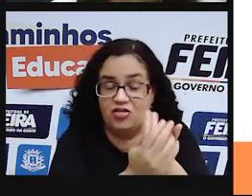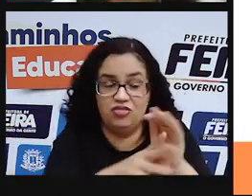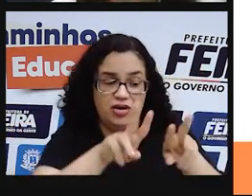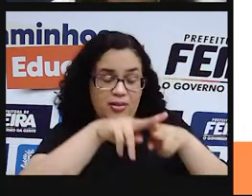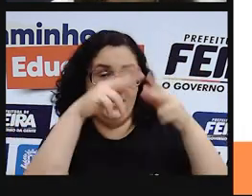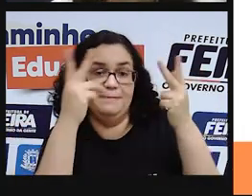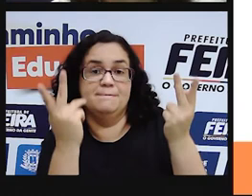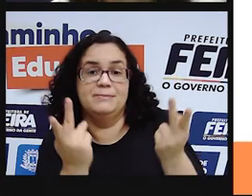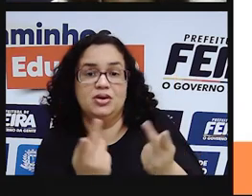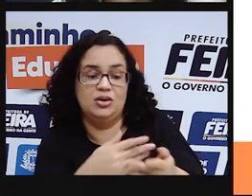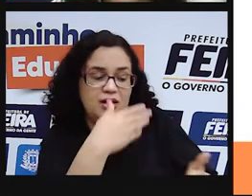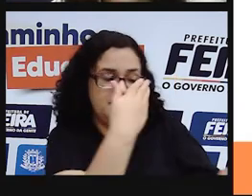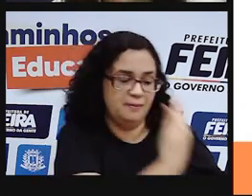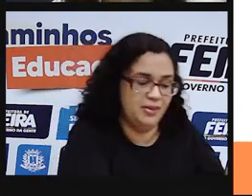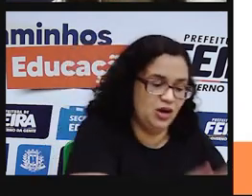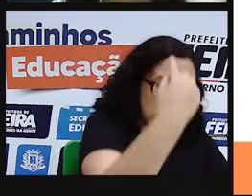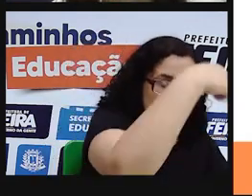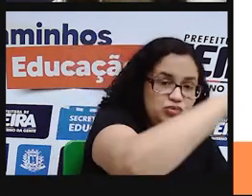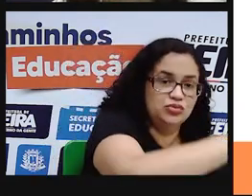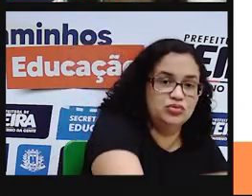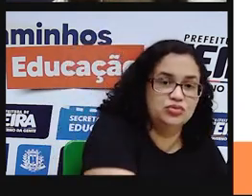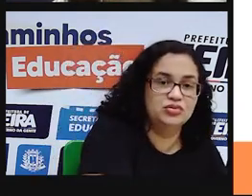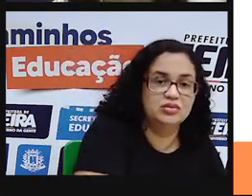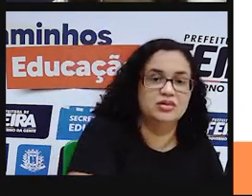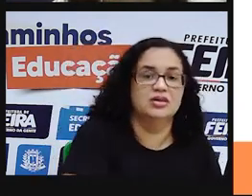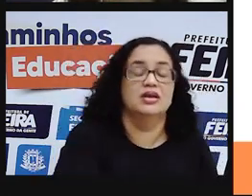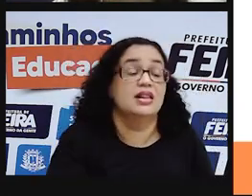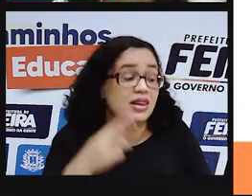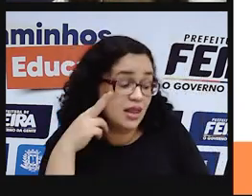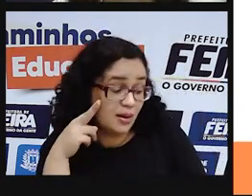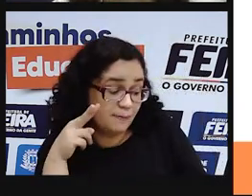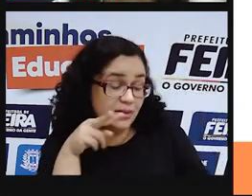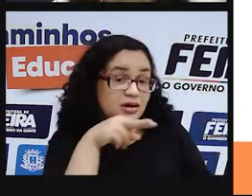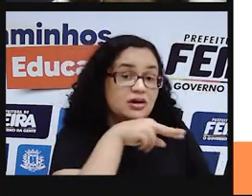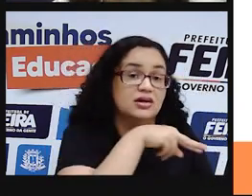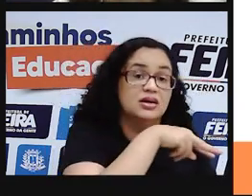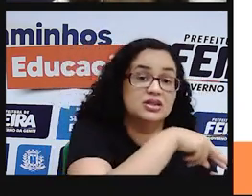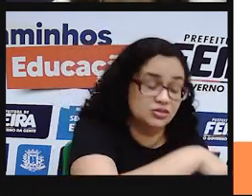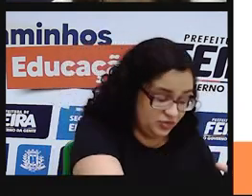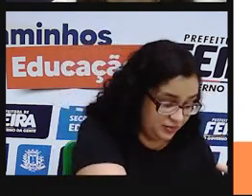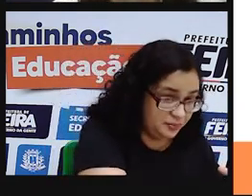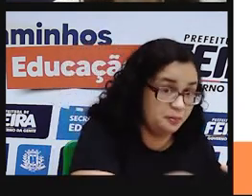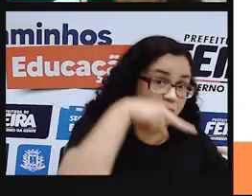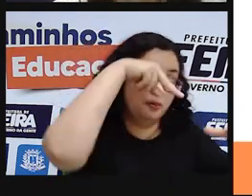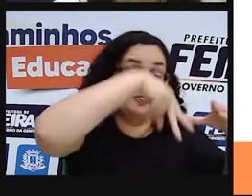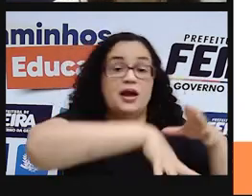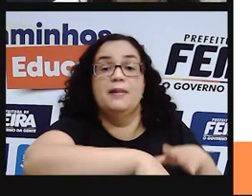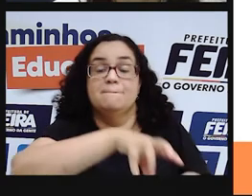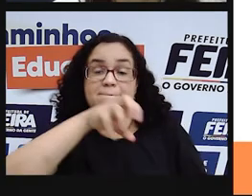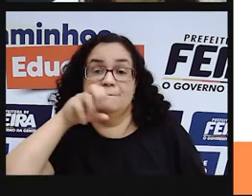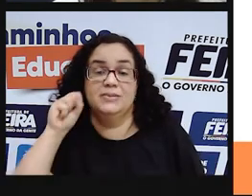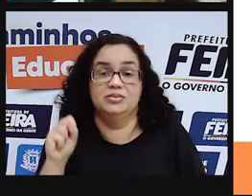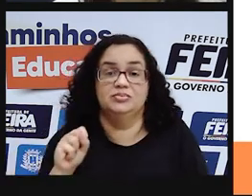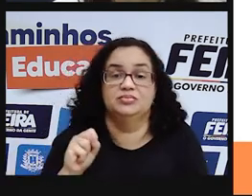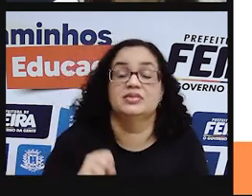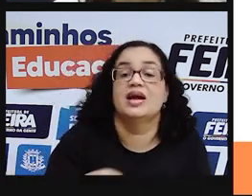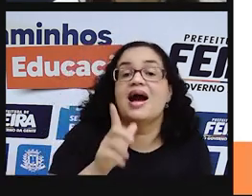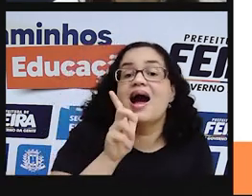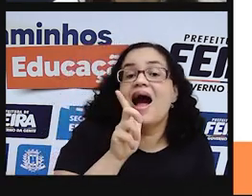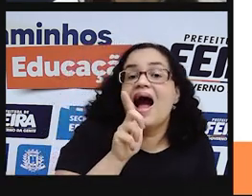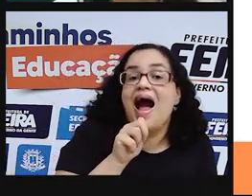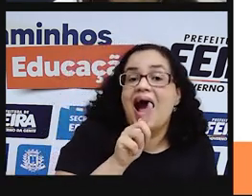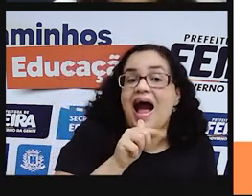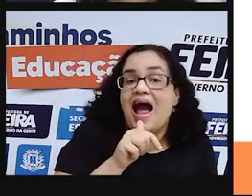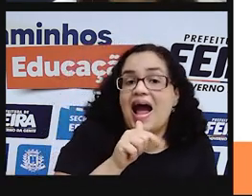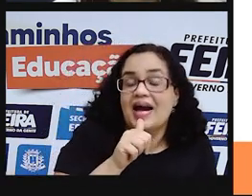quando o prato caia no fundo da Lagoa dava para ver onde havia caído e pegar ela de volta pois a água